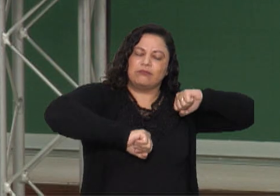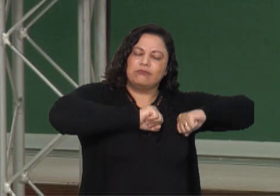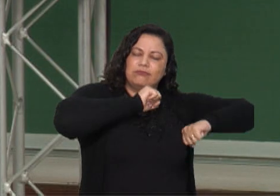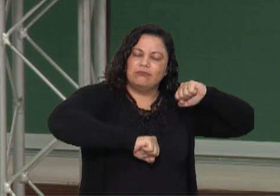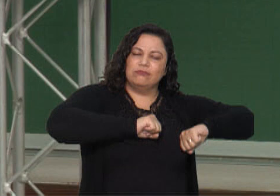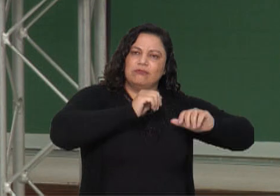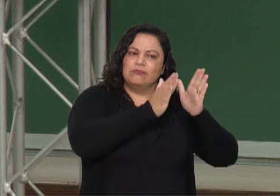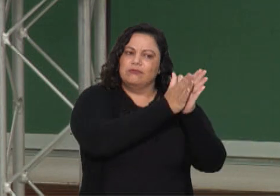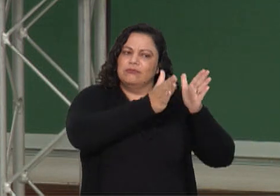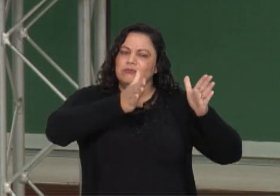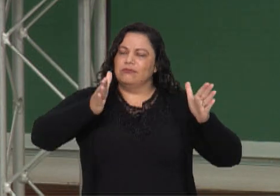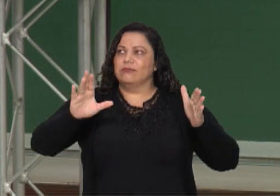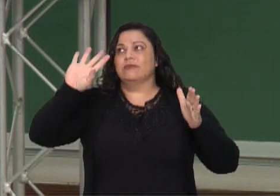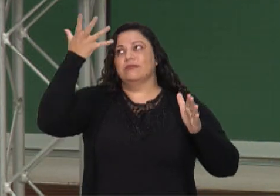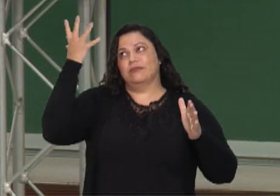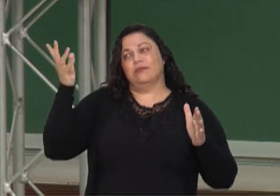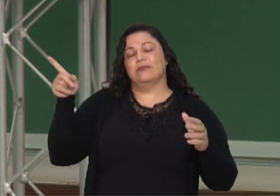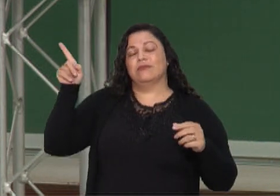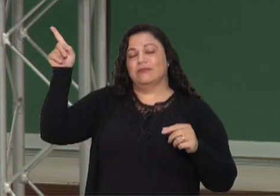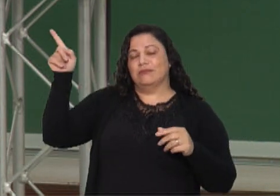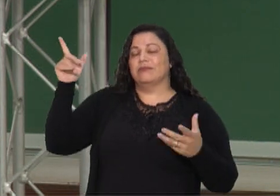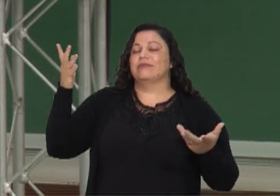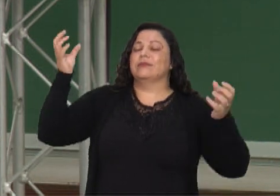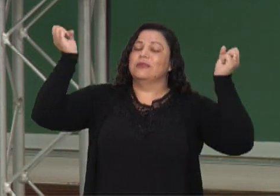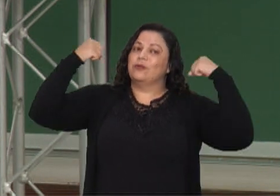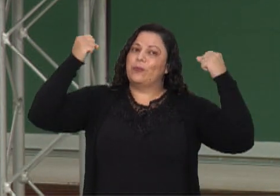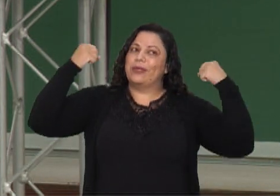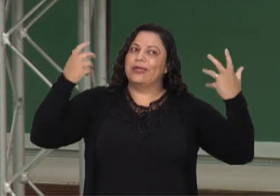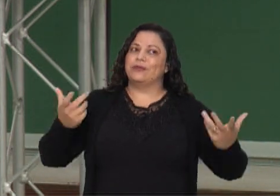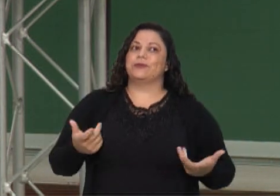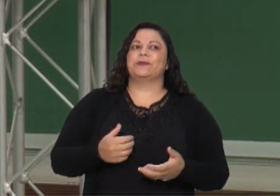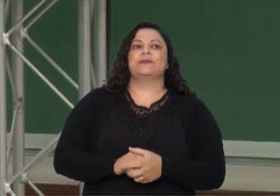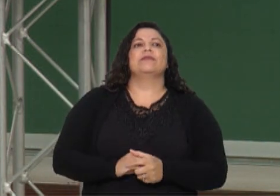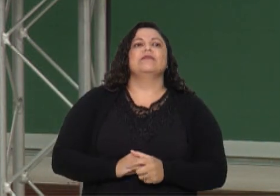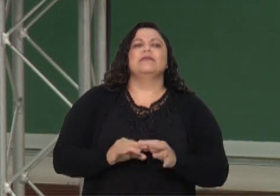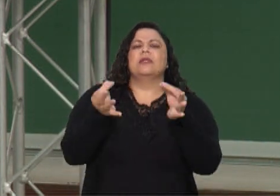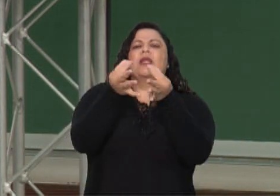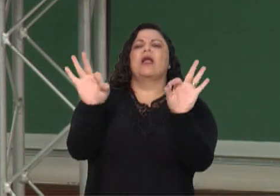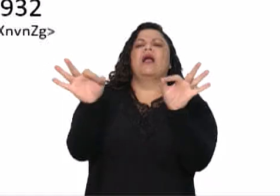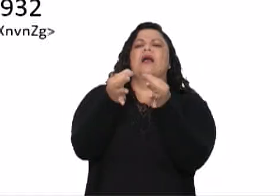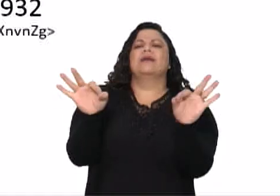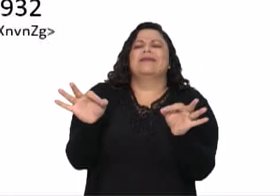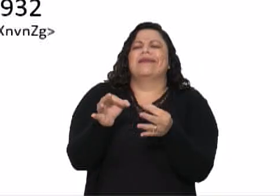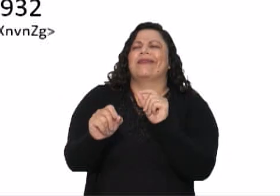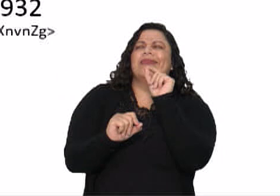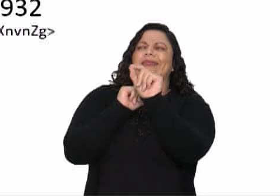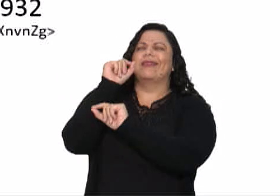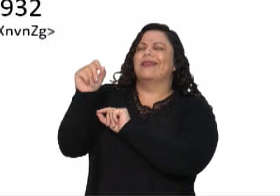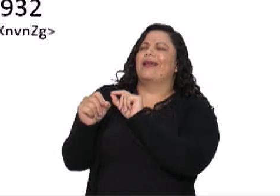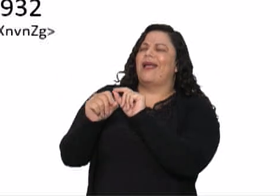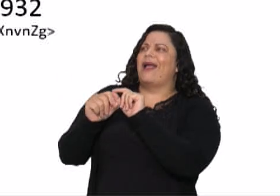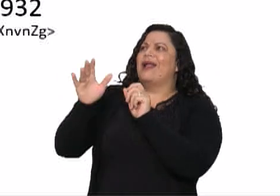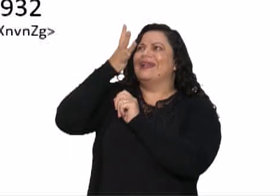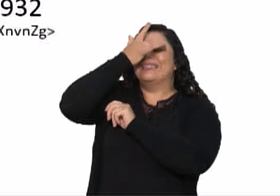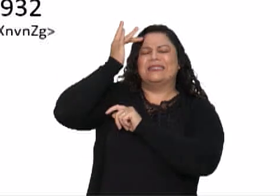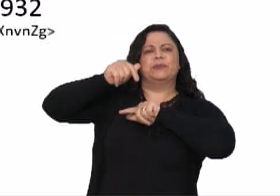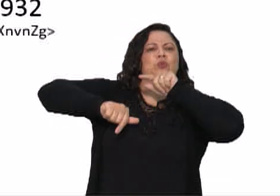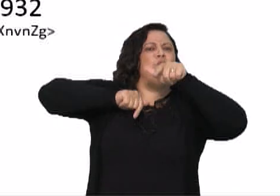viu que aconteceu ali. E eu trago aqui o detalhe onde mostra ali os trabalhadores